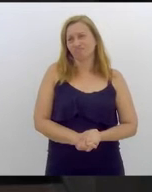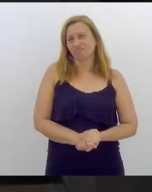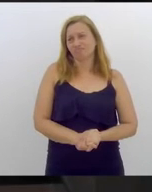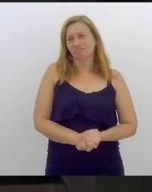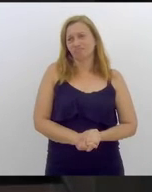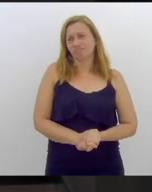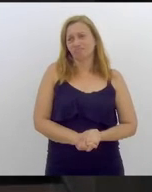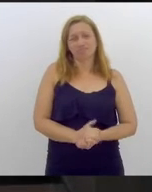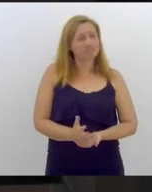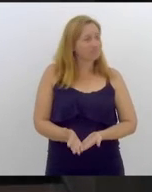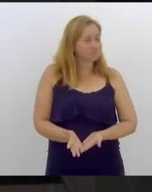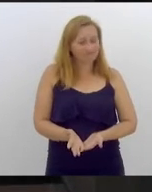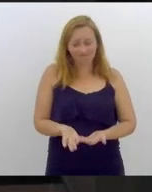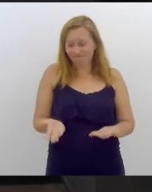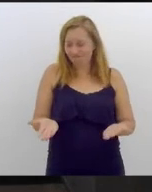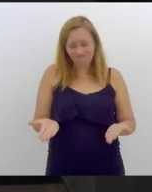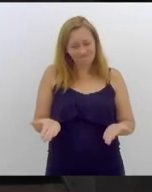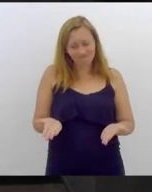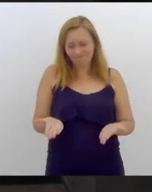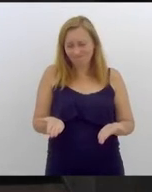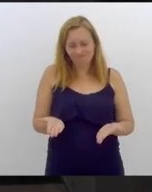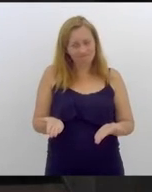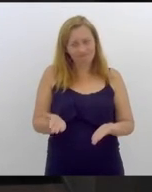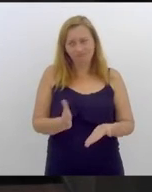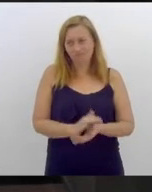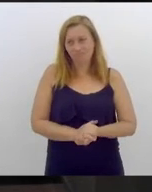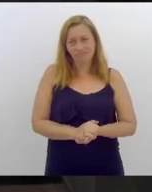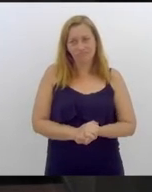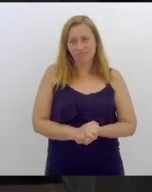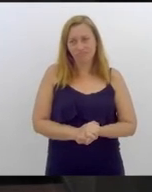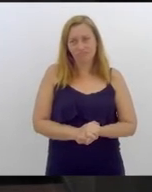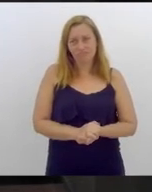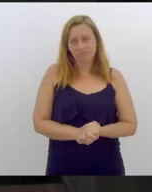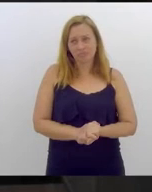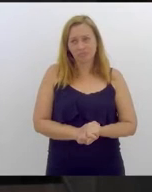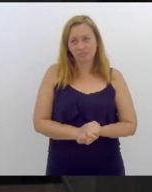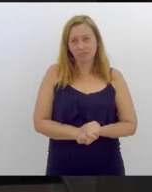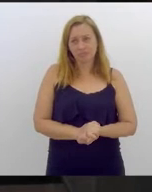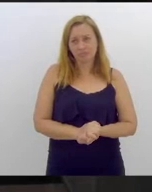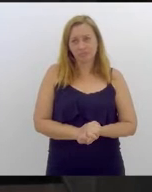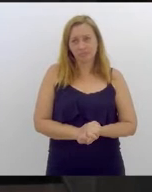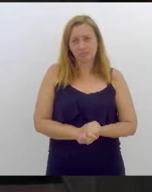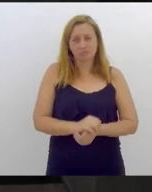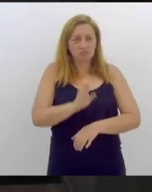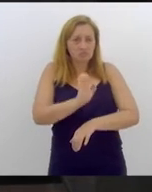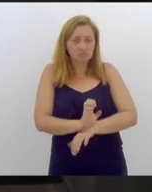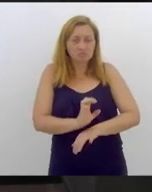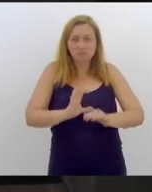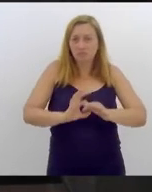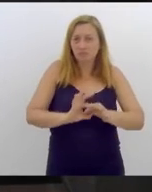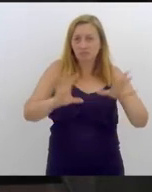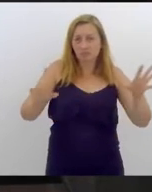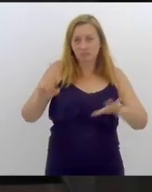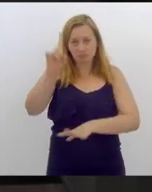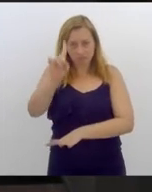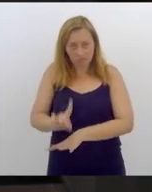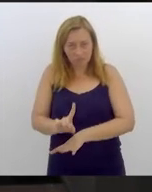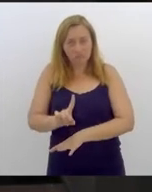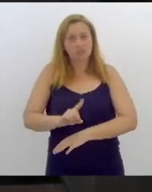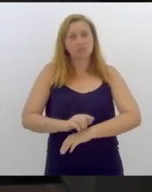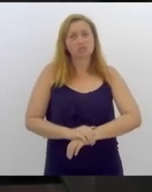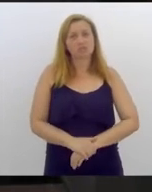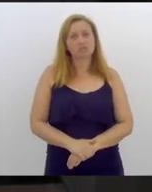que o imperativo do Estado democrático de direito